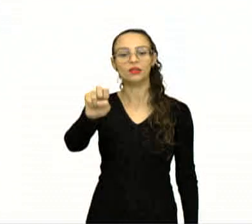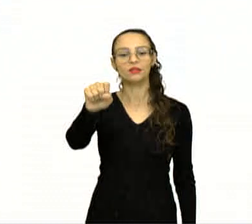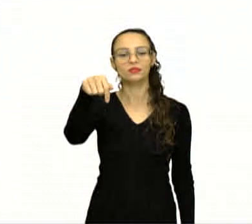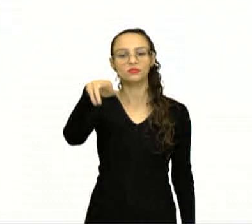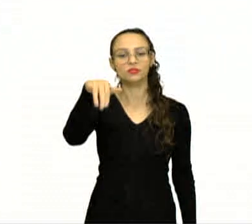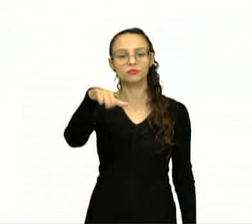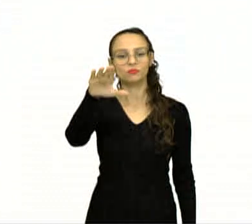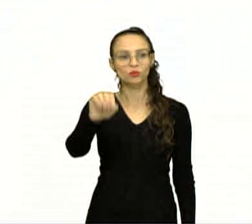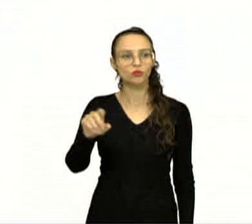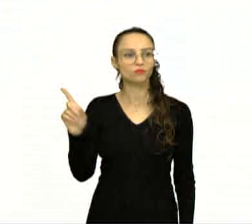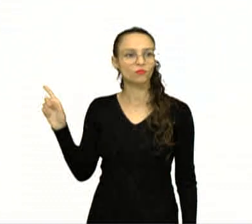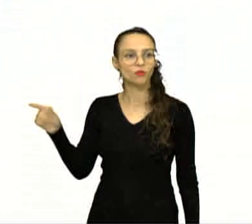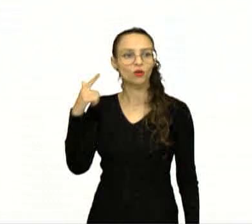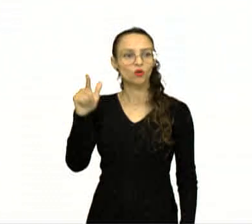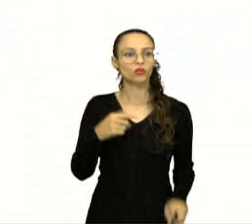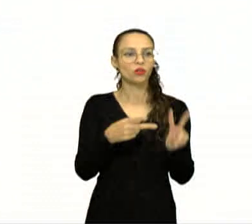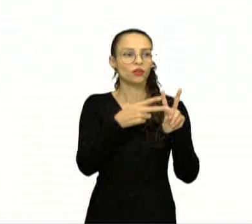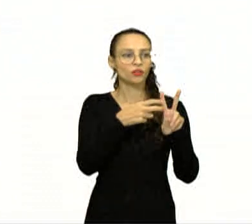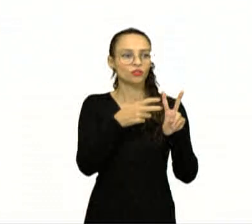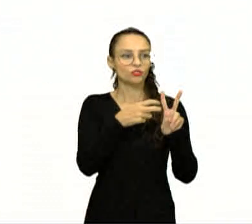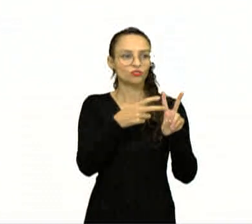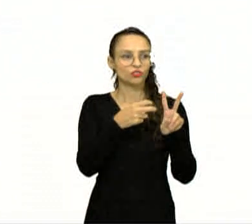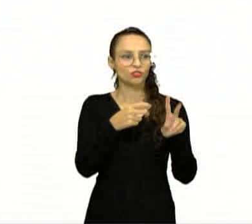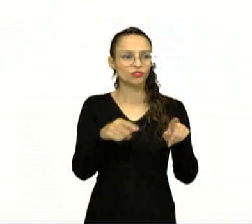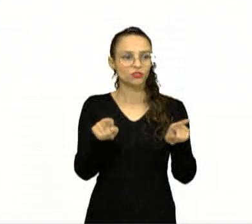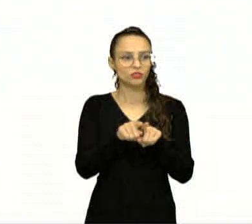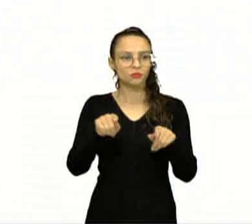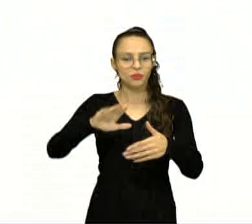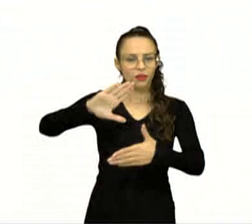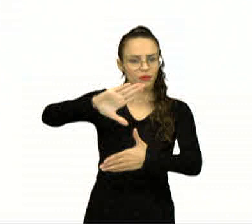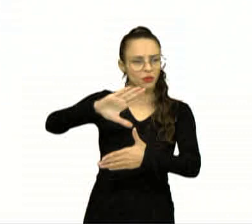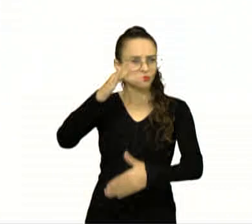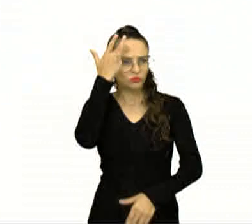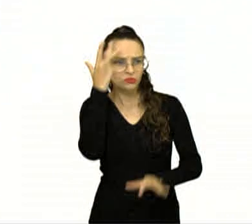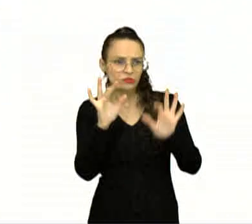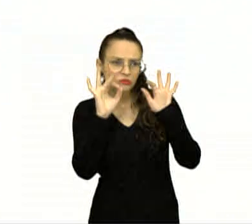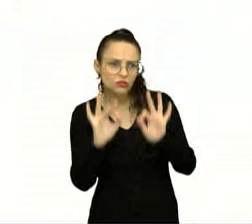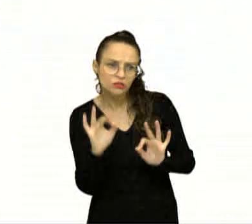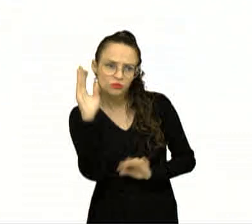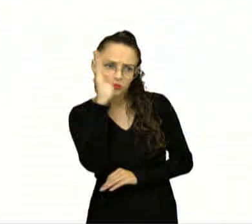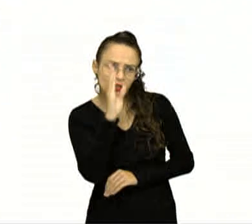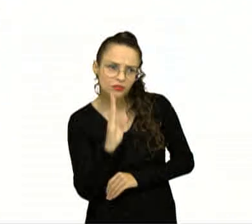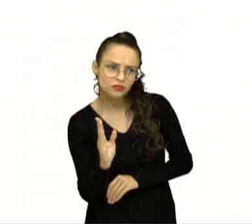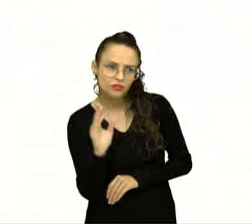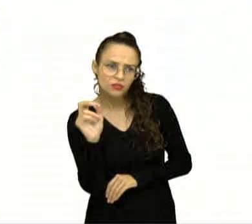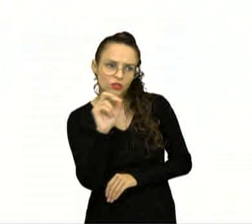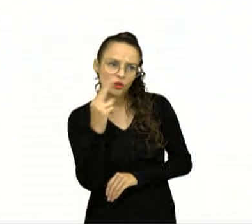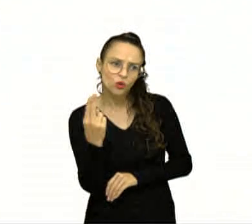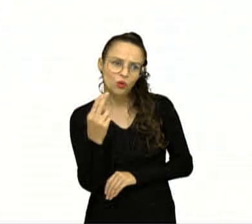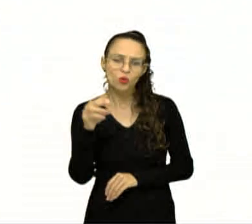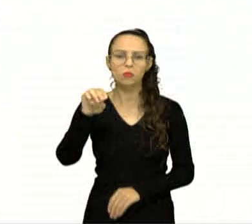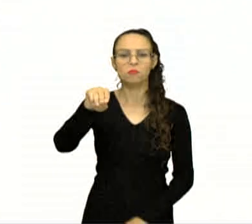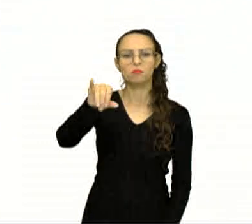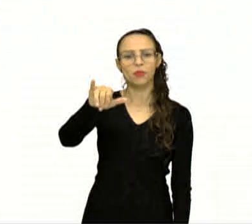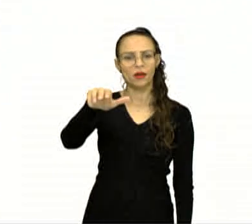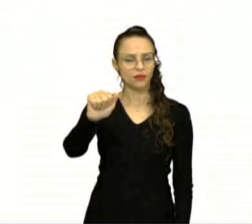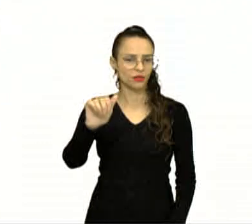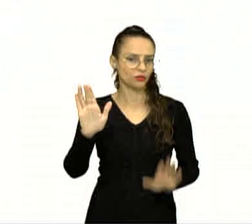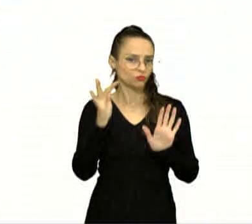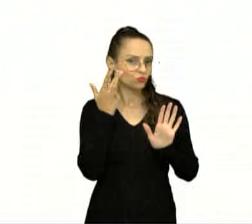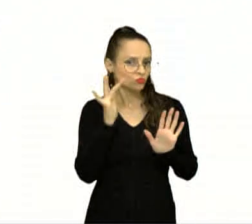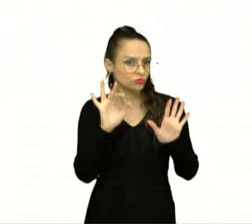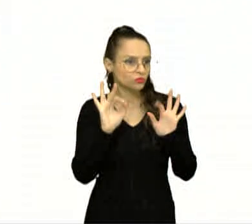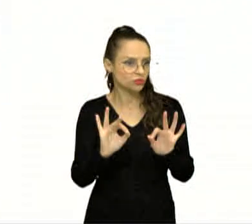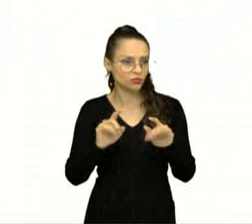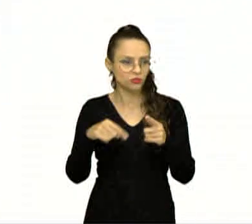uma outra indígena aqui da América. Não tenho certeza se é brasileira ou se é maia, viu, pessoal? Fico devendo essa para